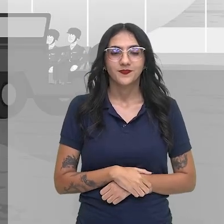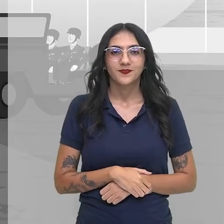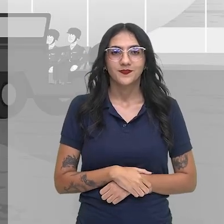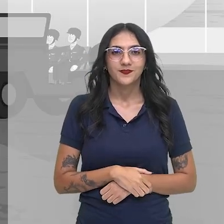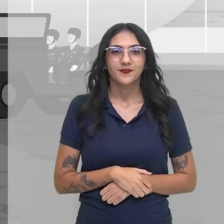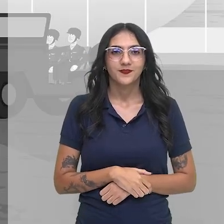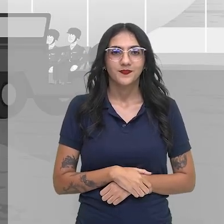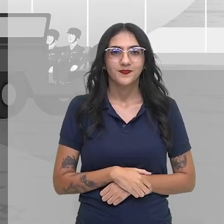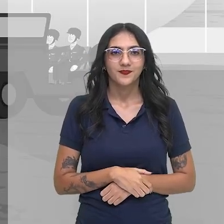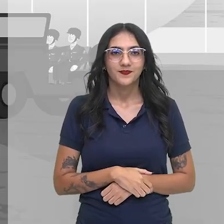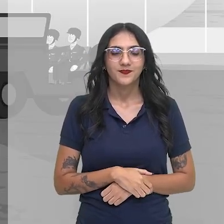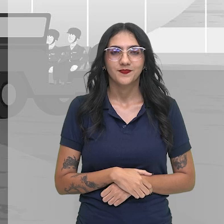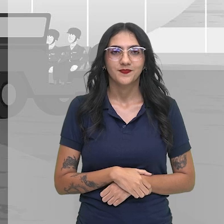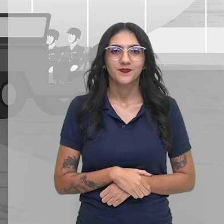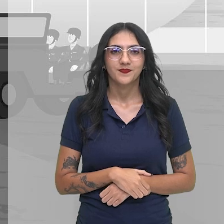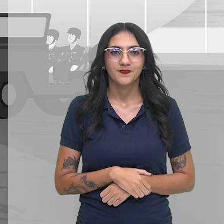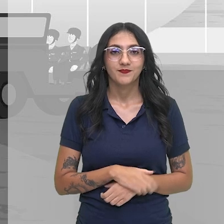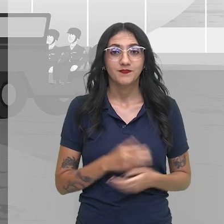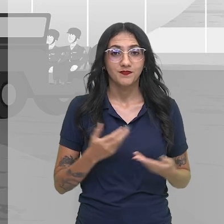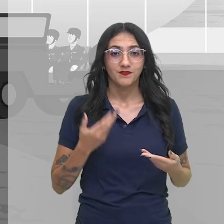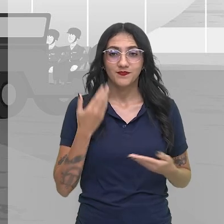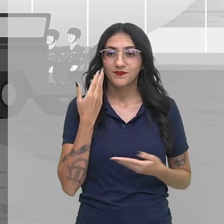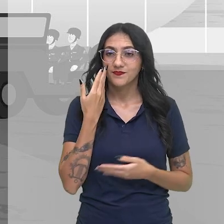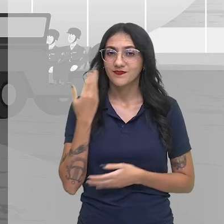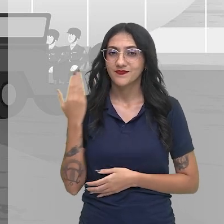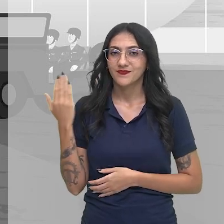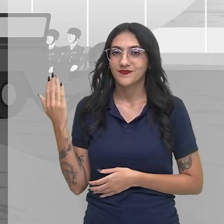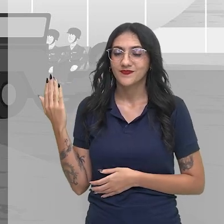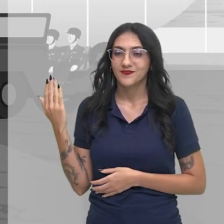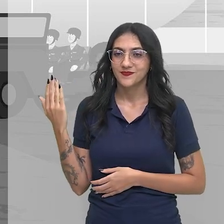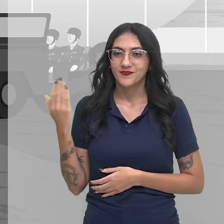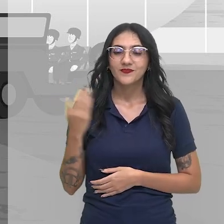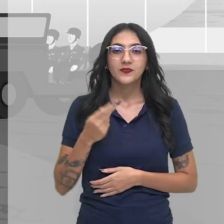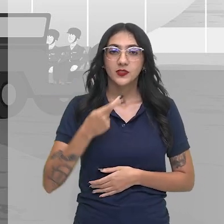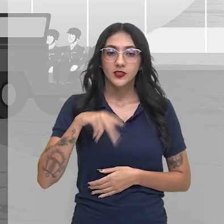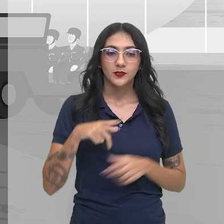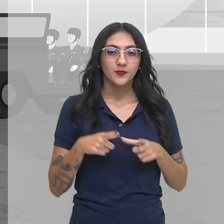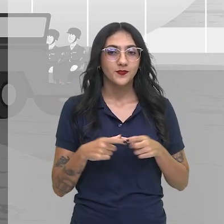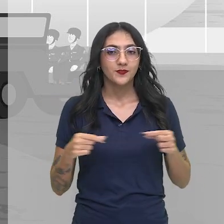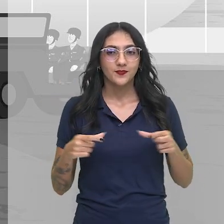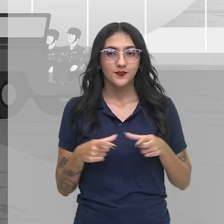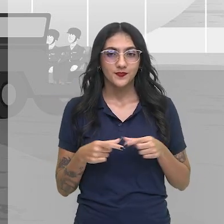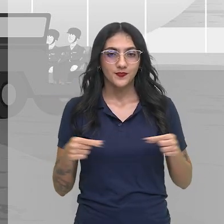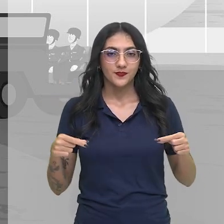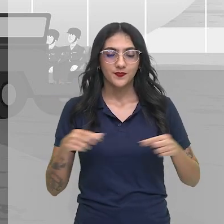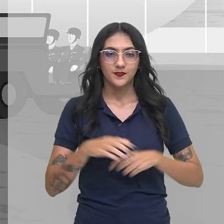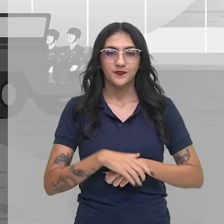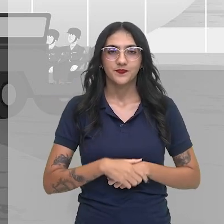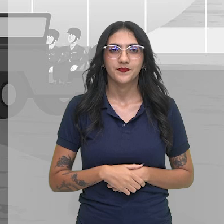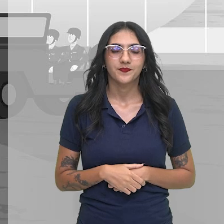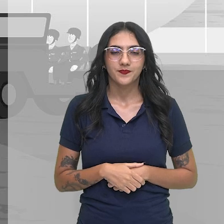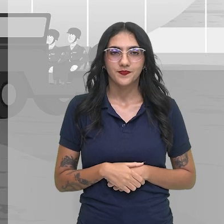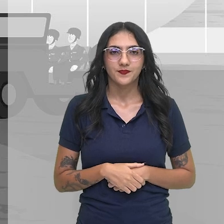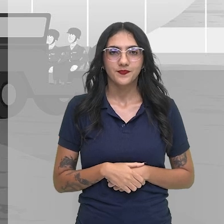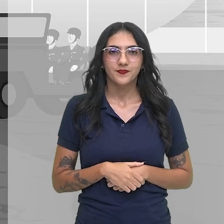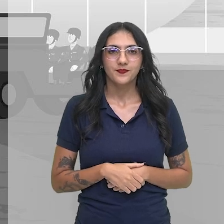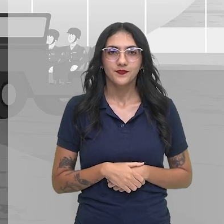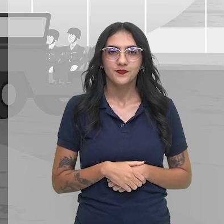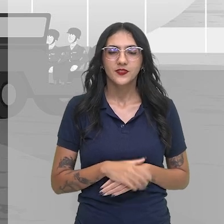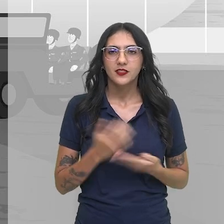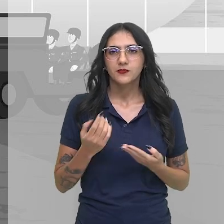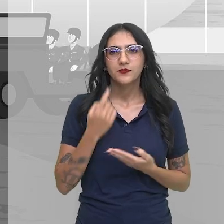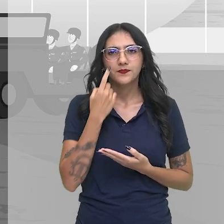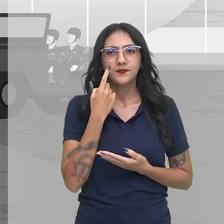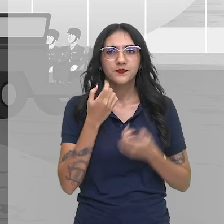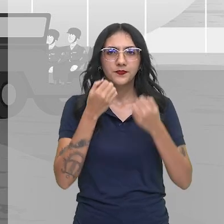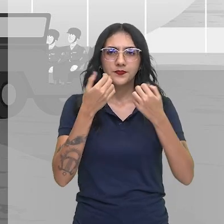Então, estou aqui, em Brasília, basicamente, para falar um pouquinho sobre a forma, aliás, o